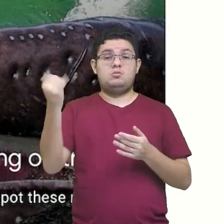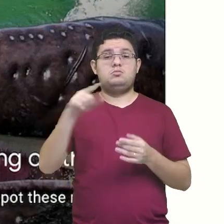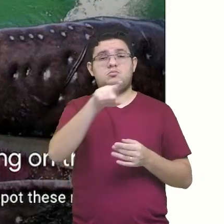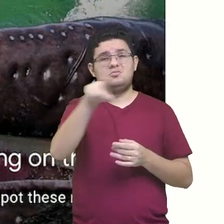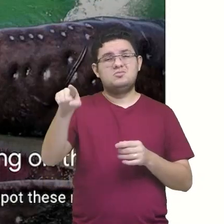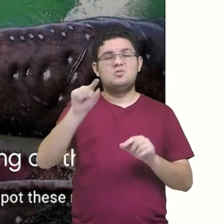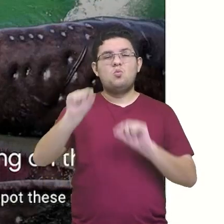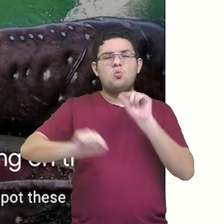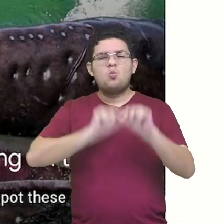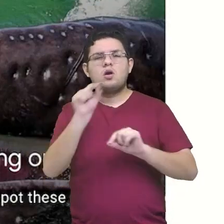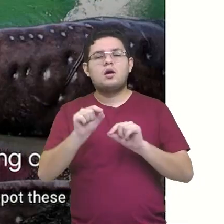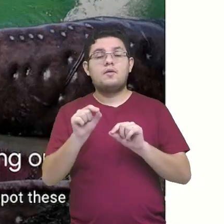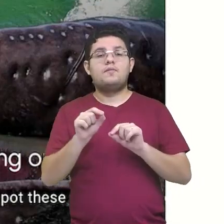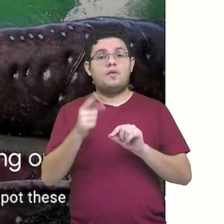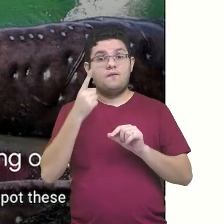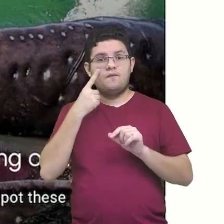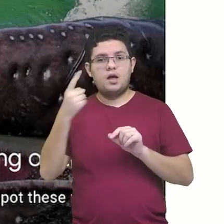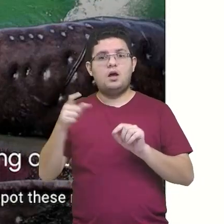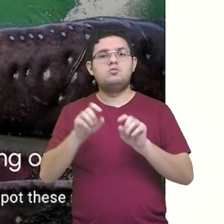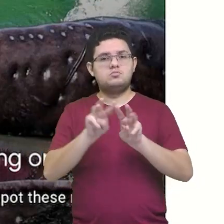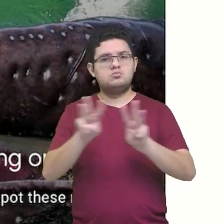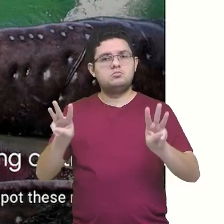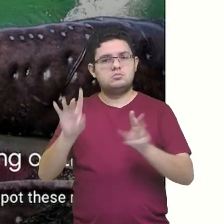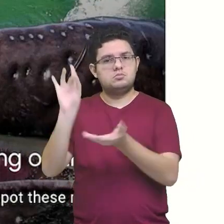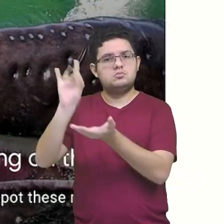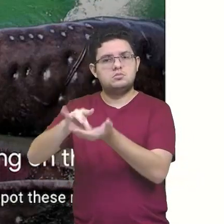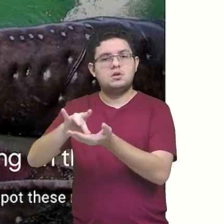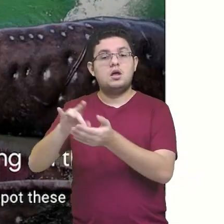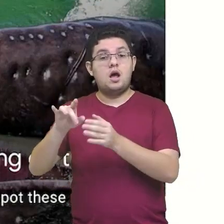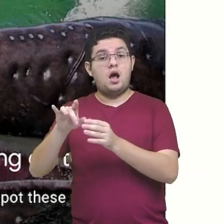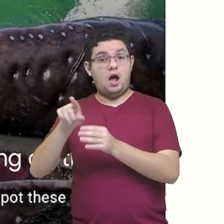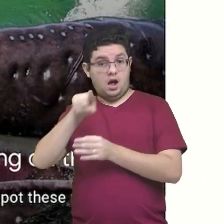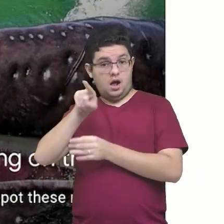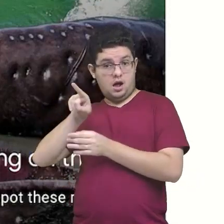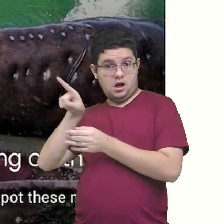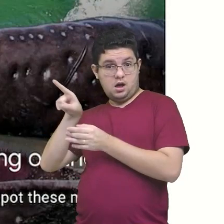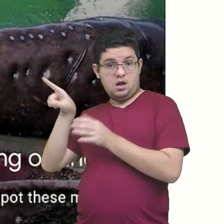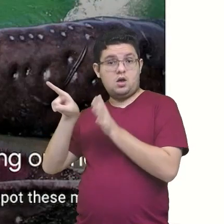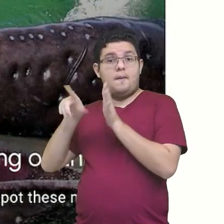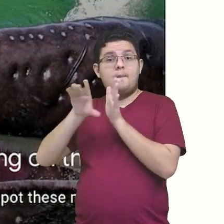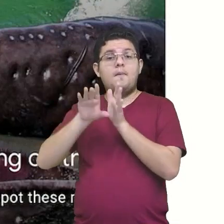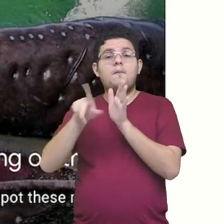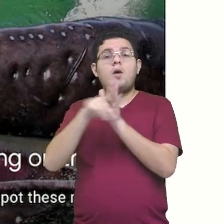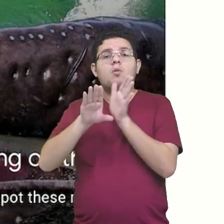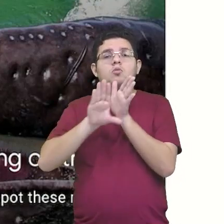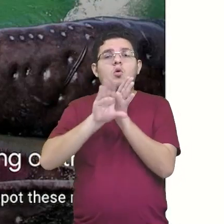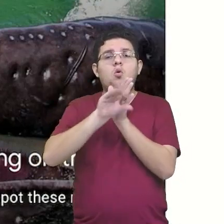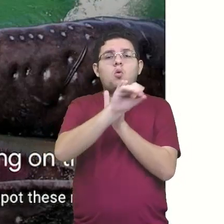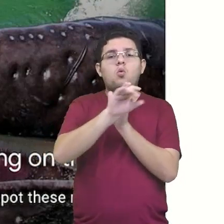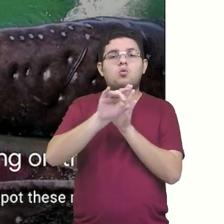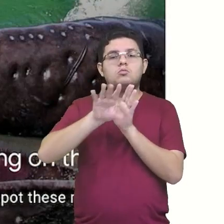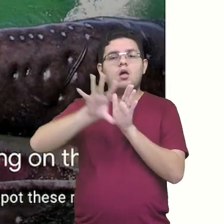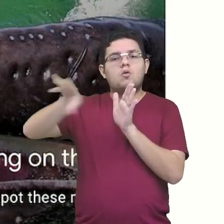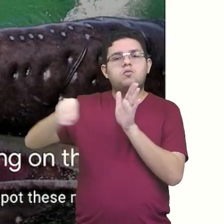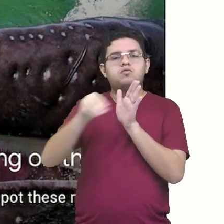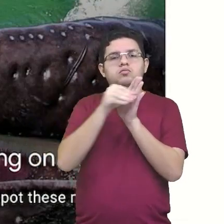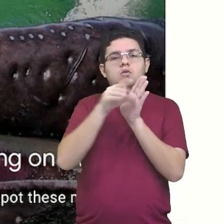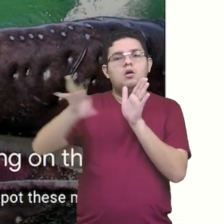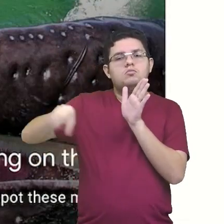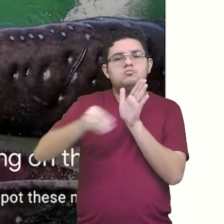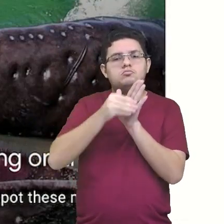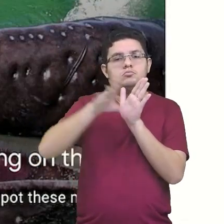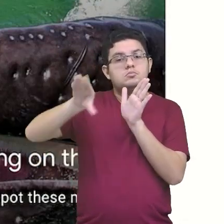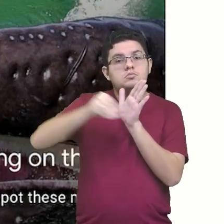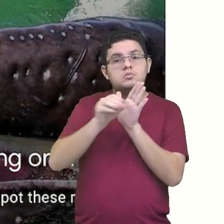visitação no site original, né? Aqui a gente tem uma palhinha, né, um resumo dessas exposições, mas a gente sempre